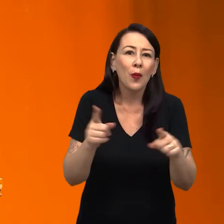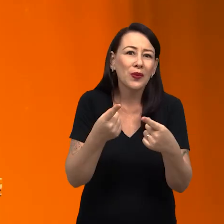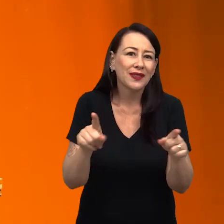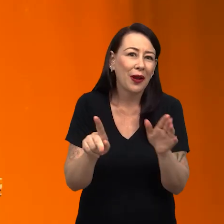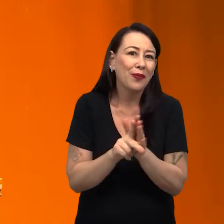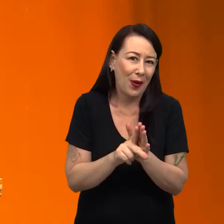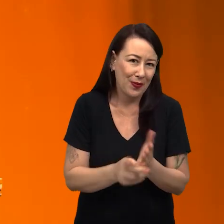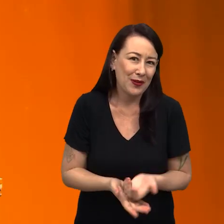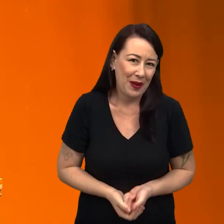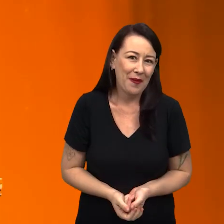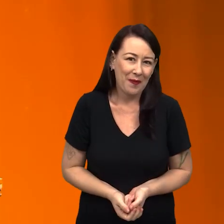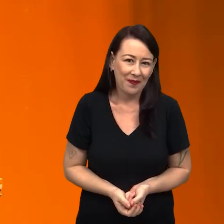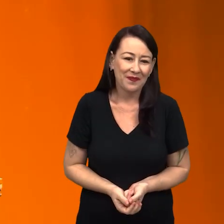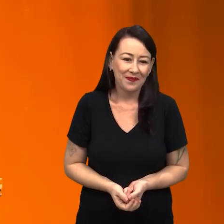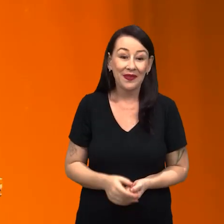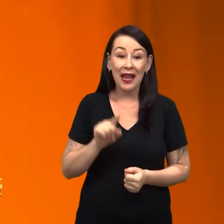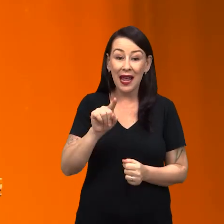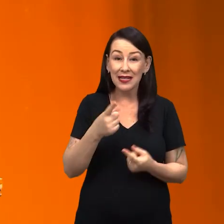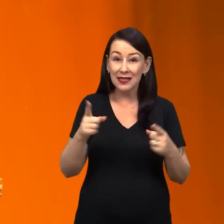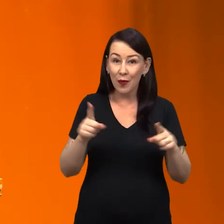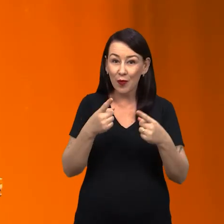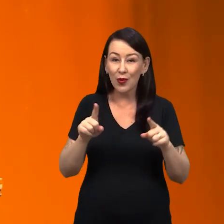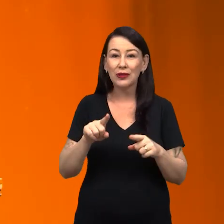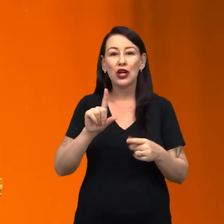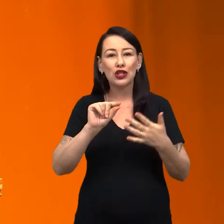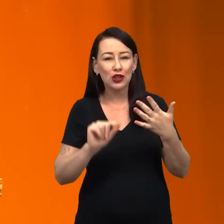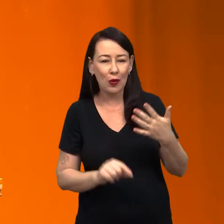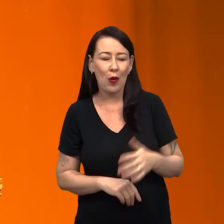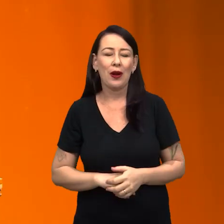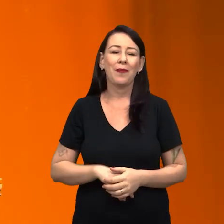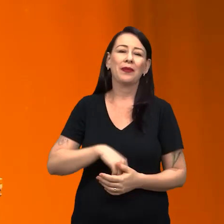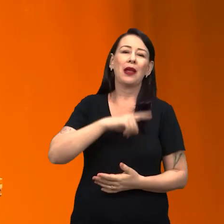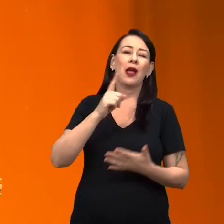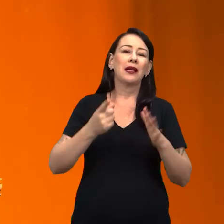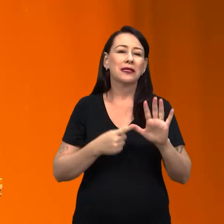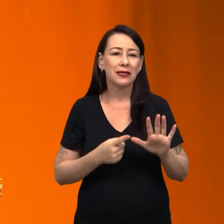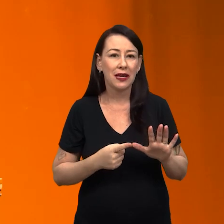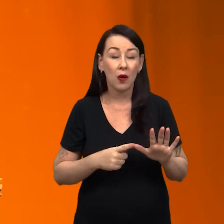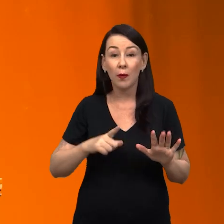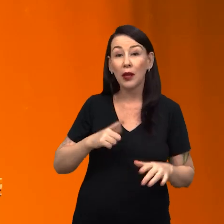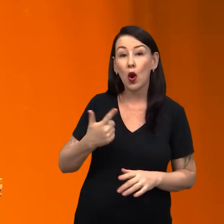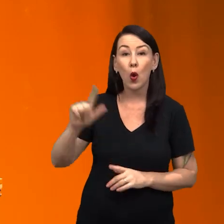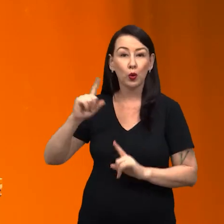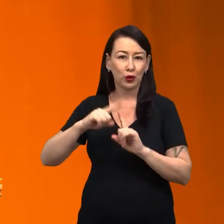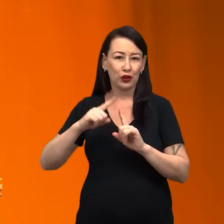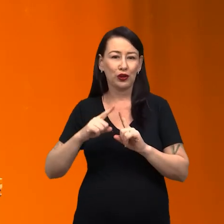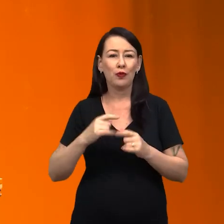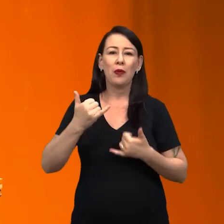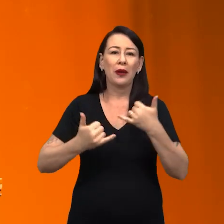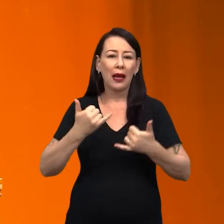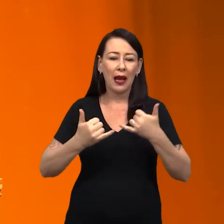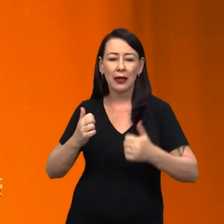preciosidade das melodias, né? Essas são as brincadeiras de escolha. Depois você tem brincadeiras que